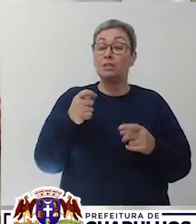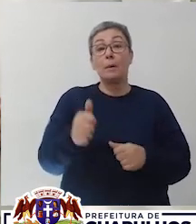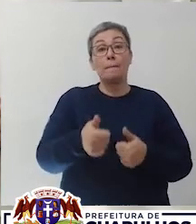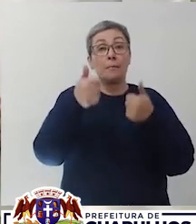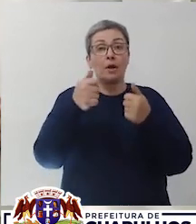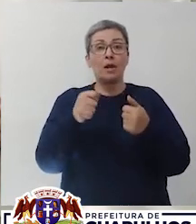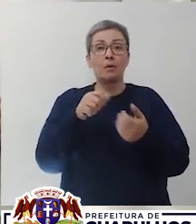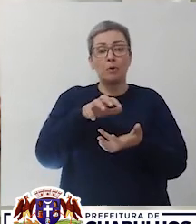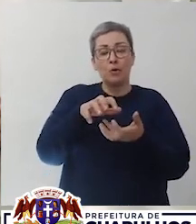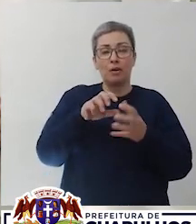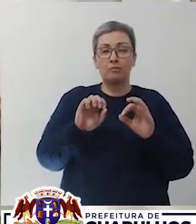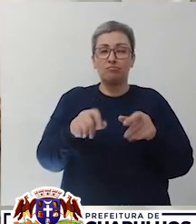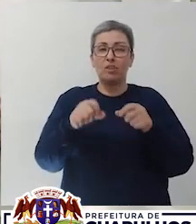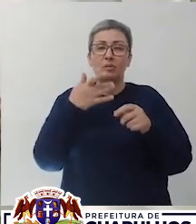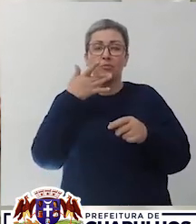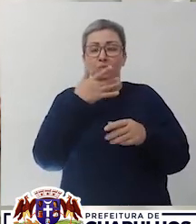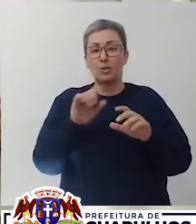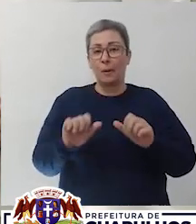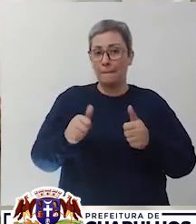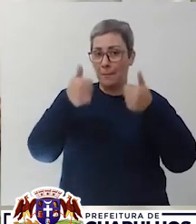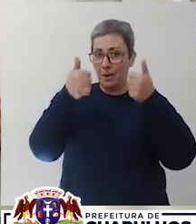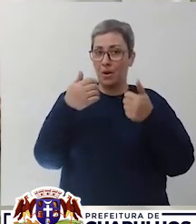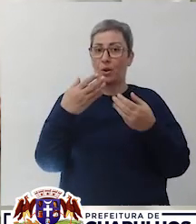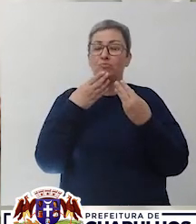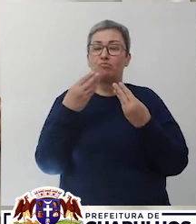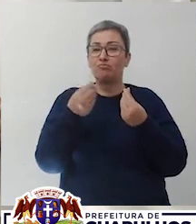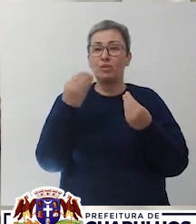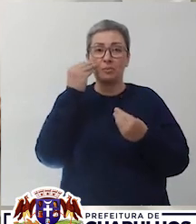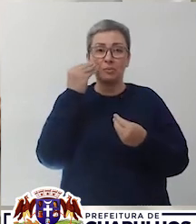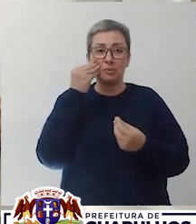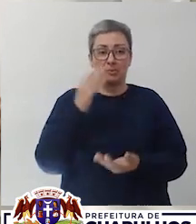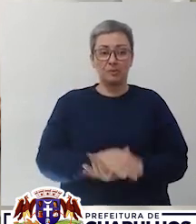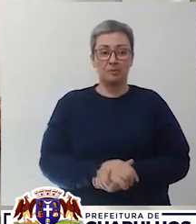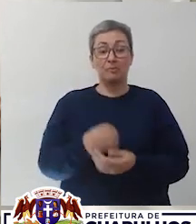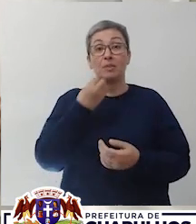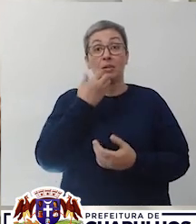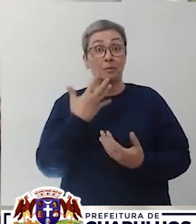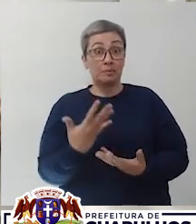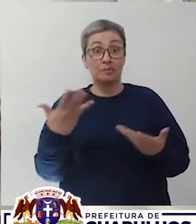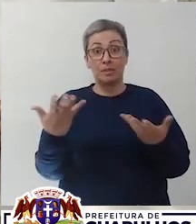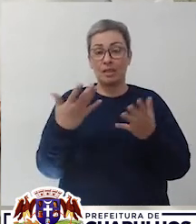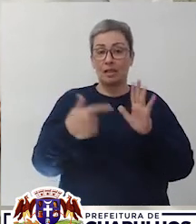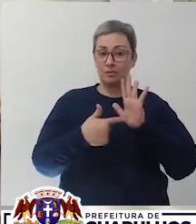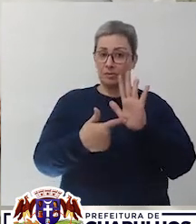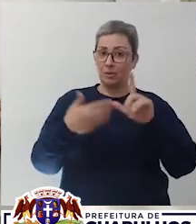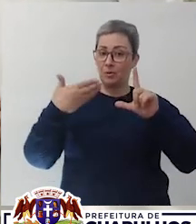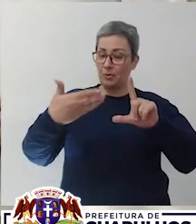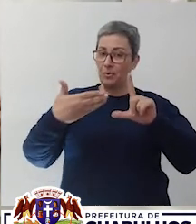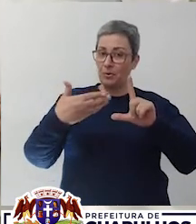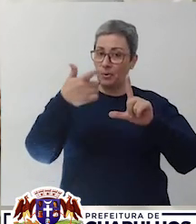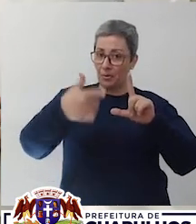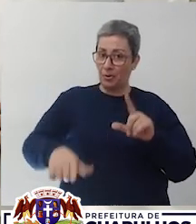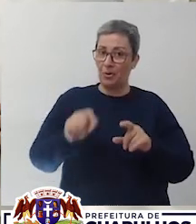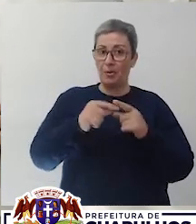de preferência, que aí o curau vai ficar mais firmezinho e ficar melhor pra gente degustar, ok? Bom, essa